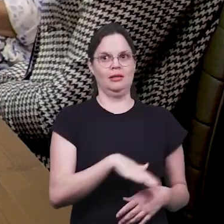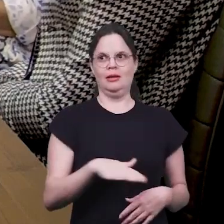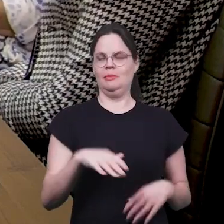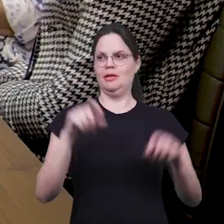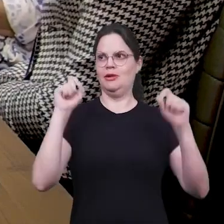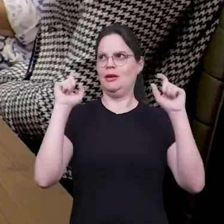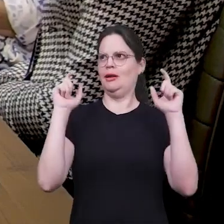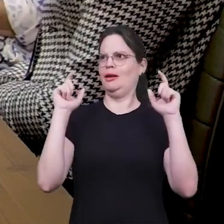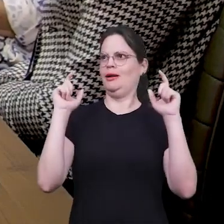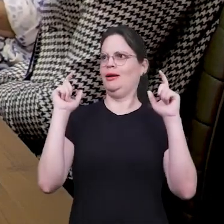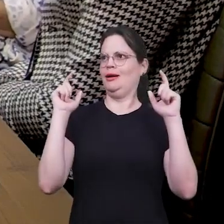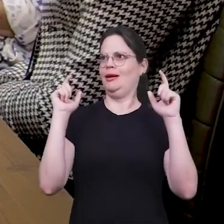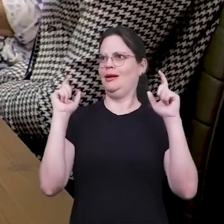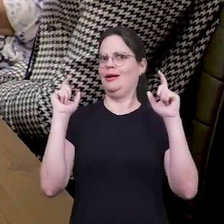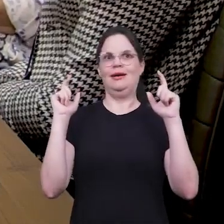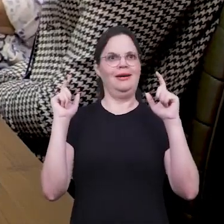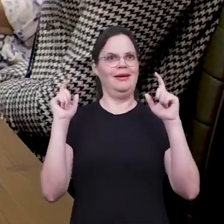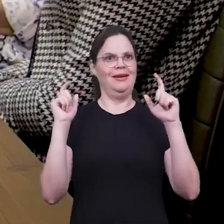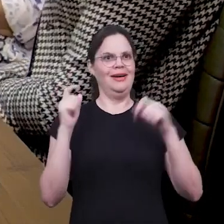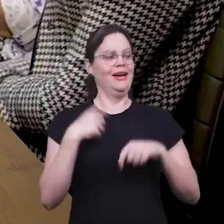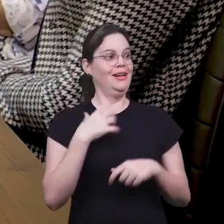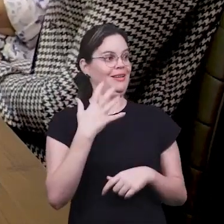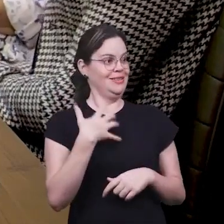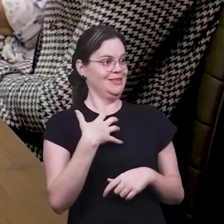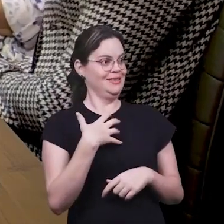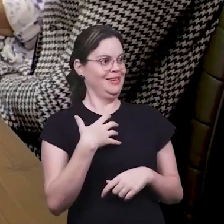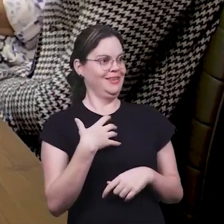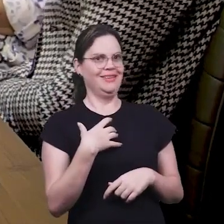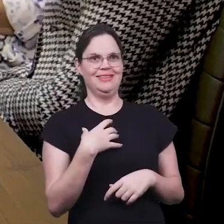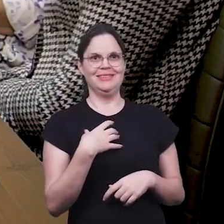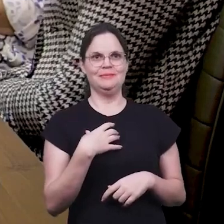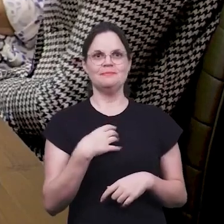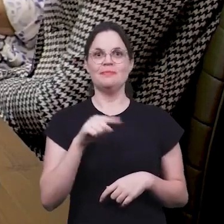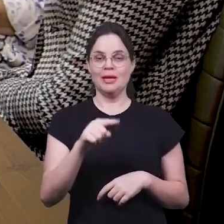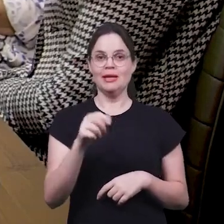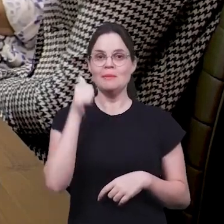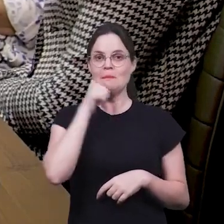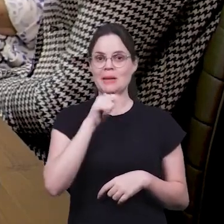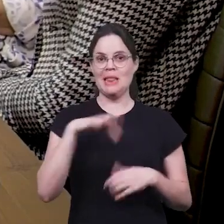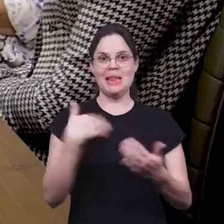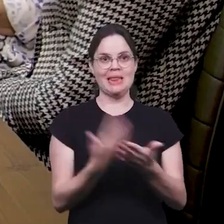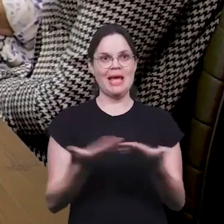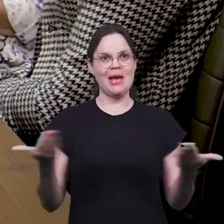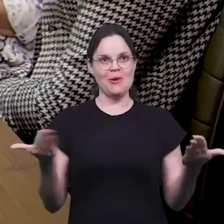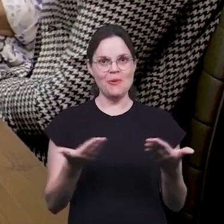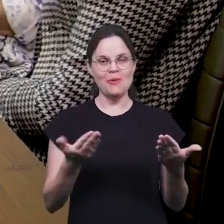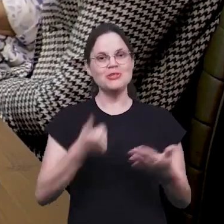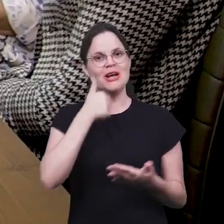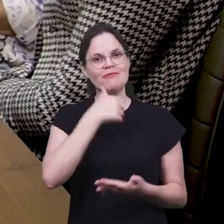ficou olhando assustada para mim. Sério? Assim. Sério? Uhum. Aí a menina se converteu,